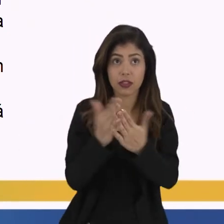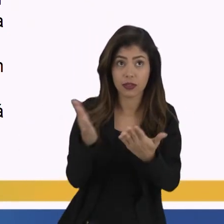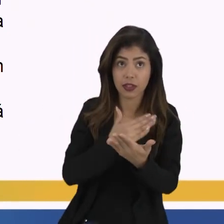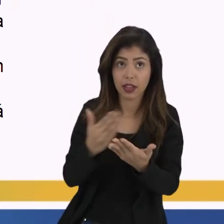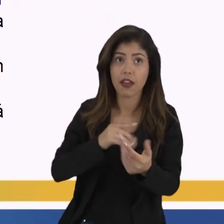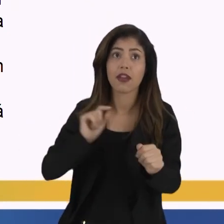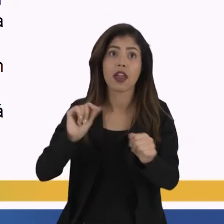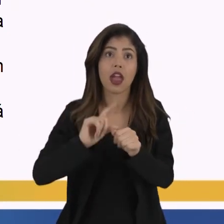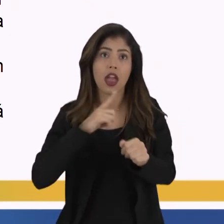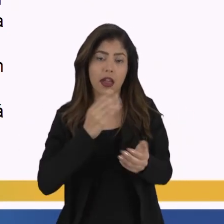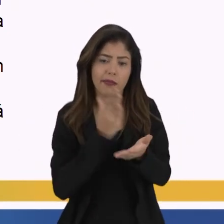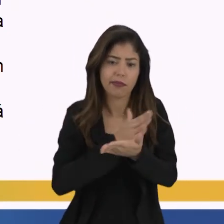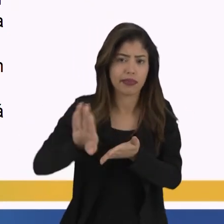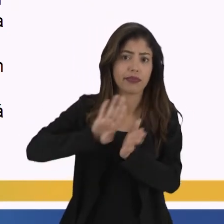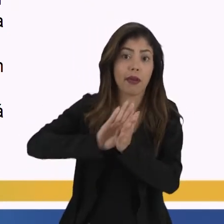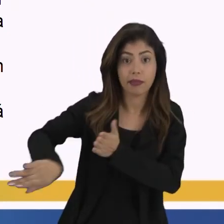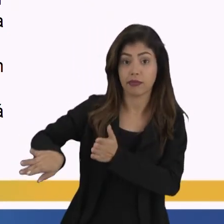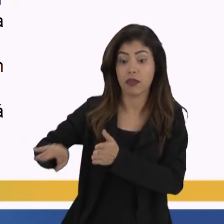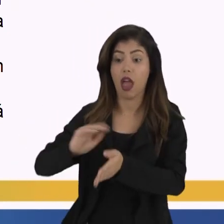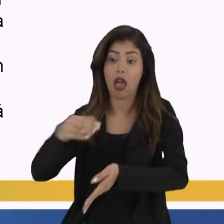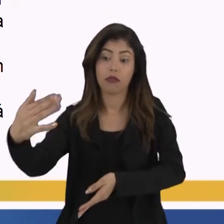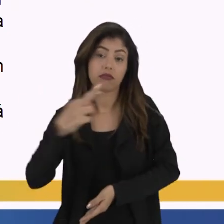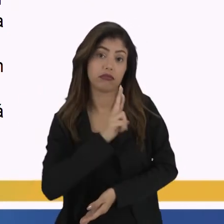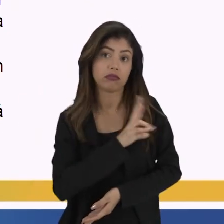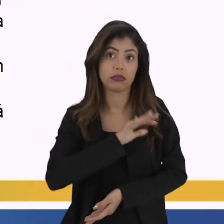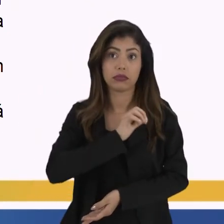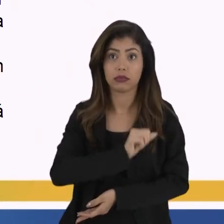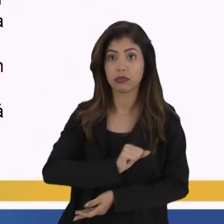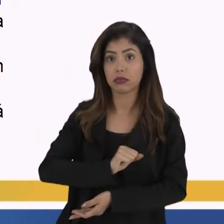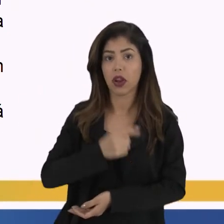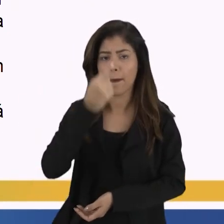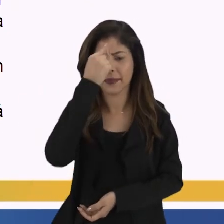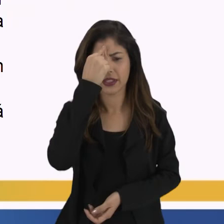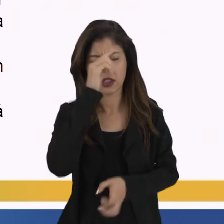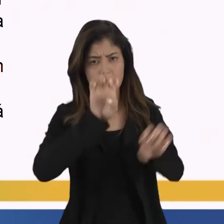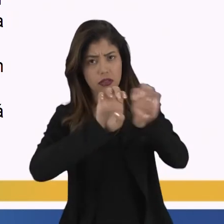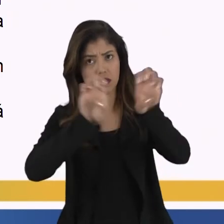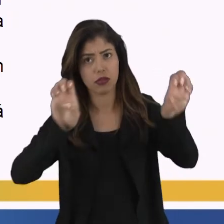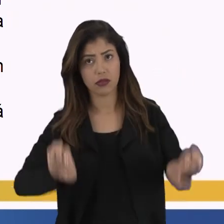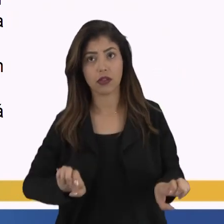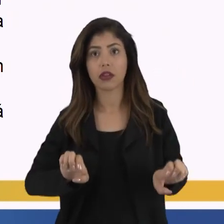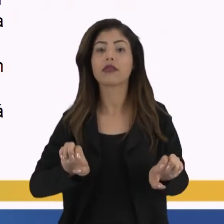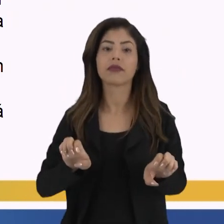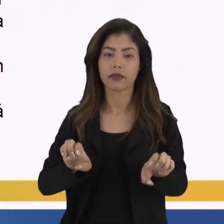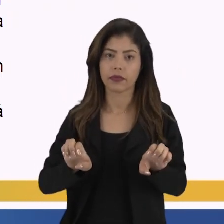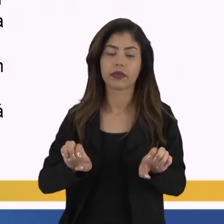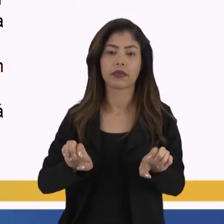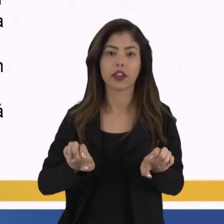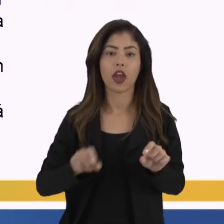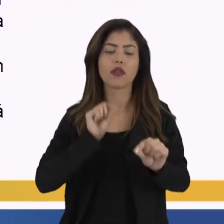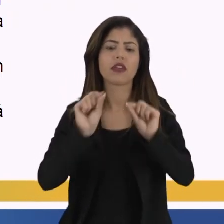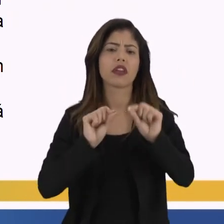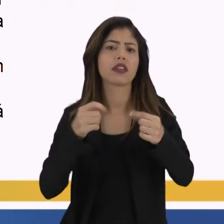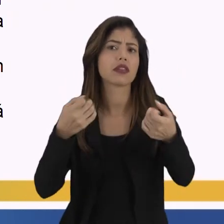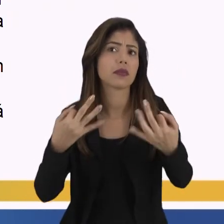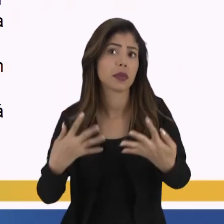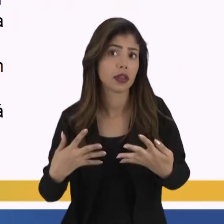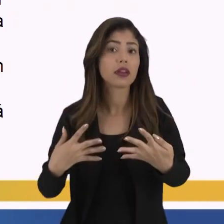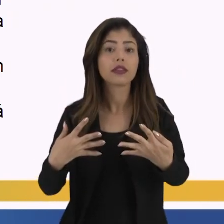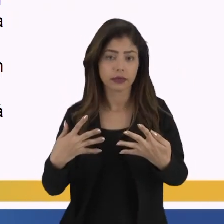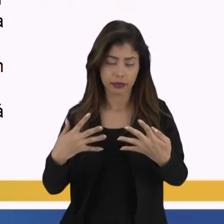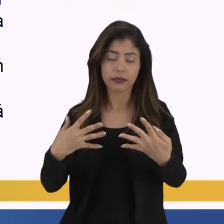que o desconsidera ao longo do romance. Então, pensando um pouquinho na estrutura, pensando no que ele quis dizer, né, com